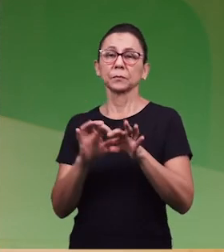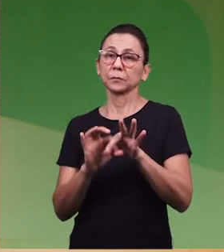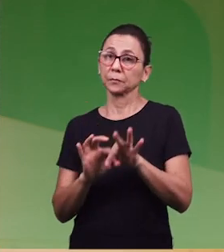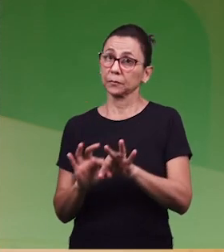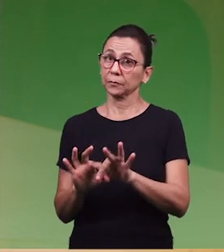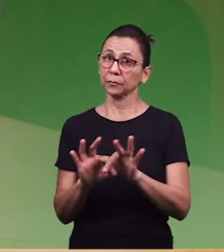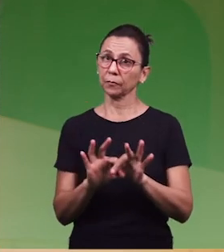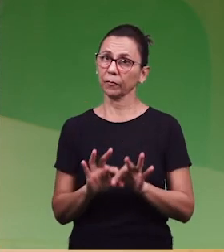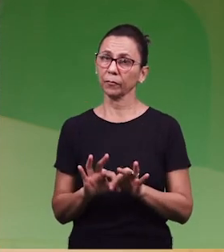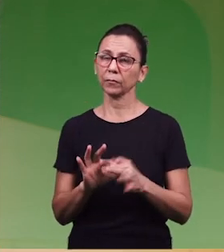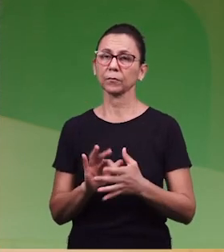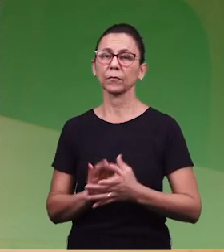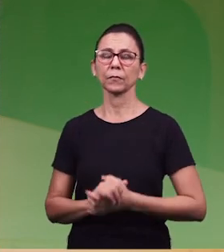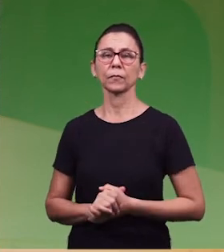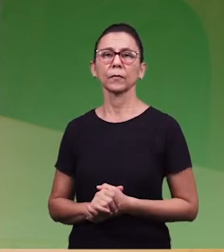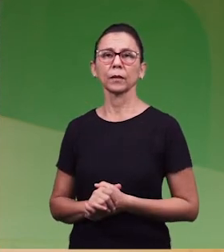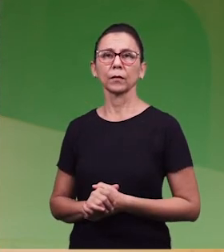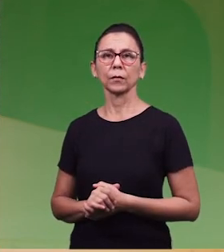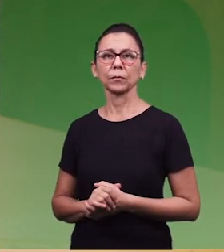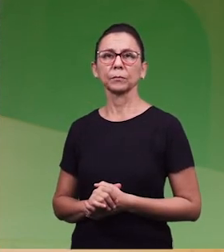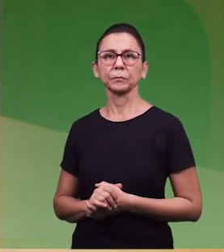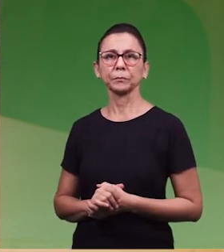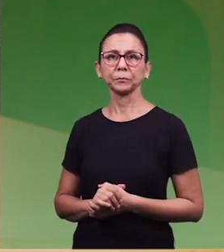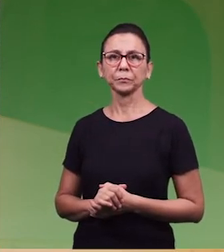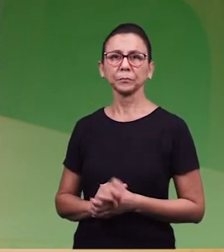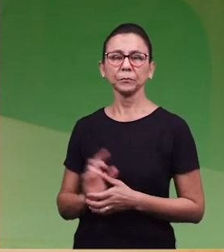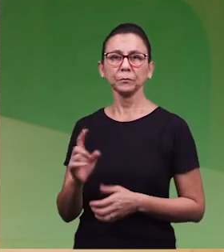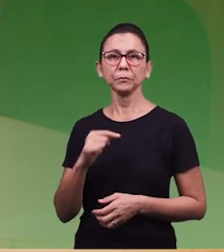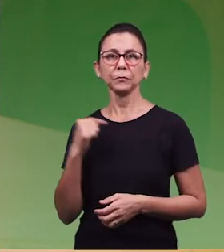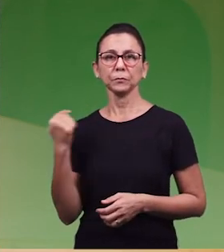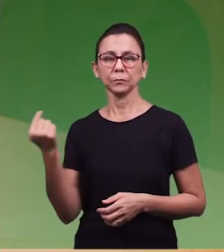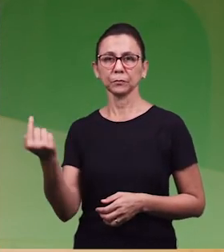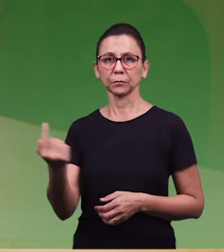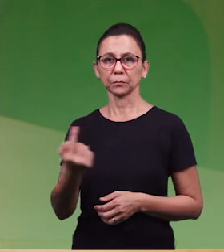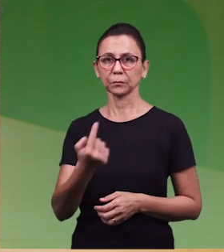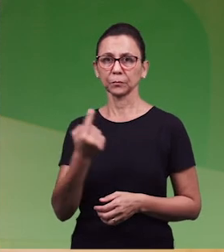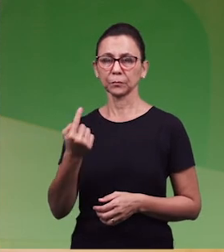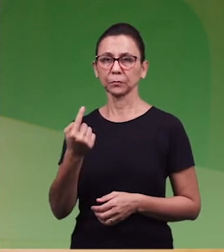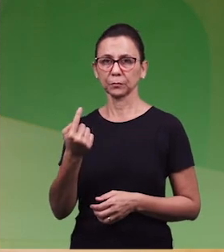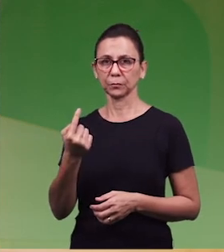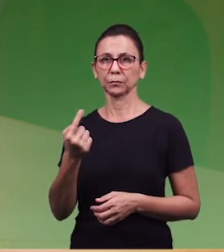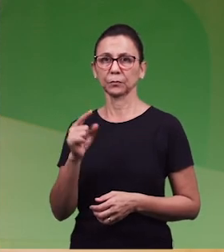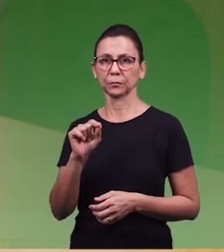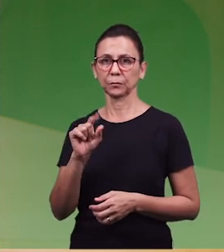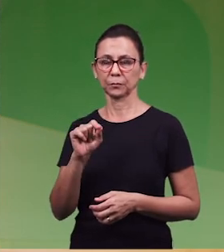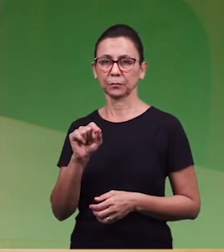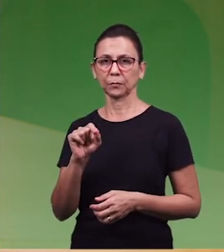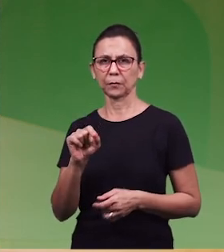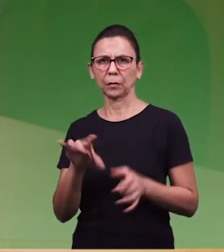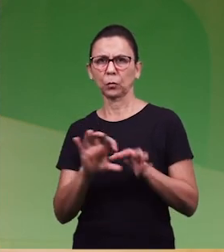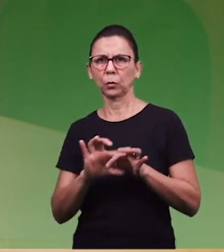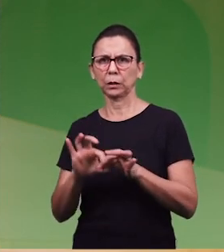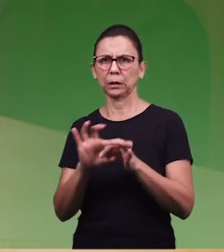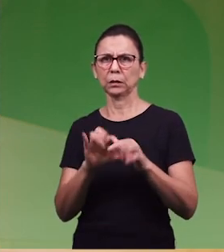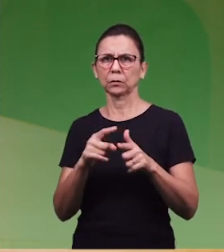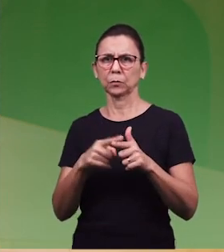comum era aquilo que eles recebiam da parte do Espírito Santo. Não era uma questão de